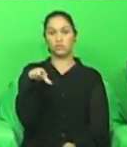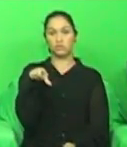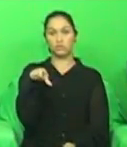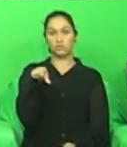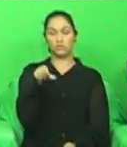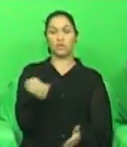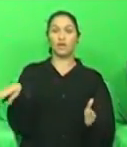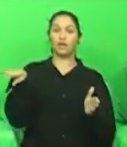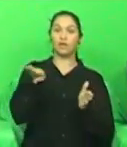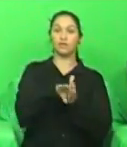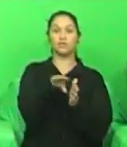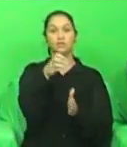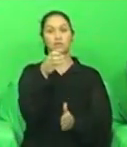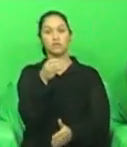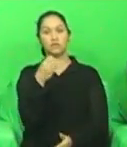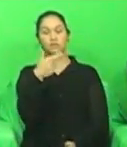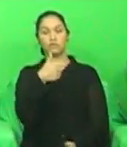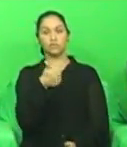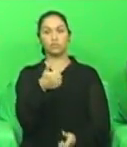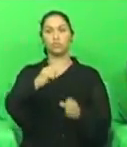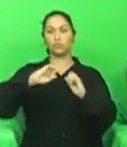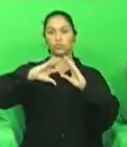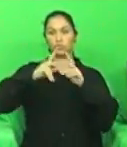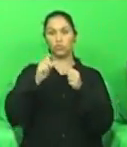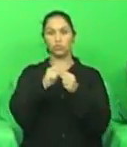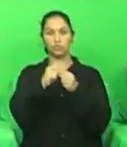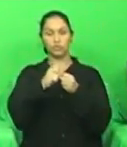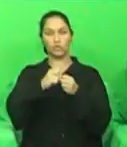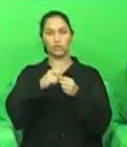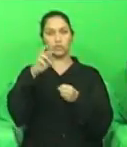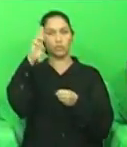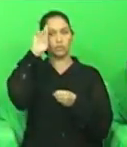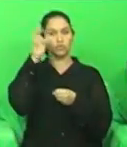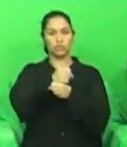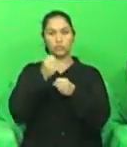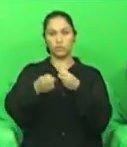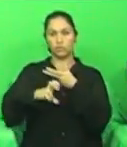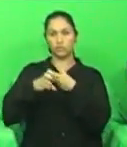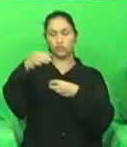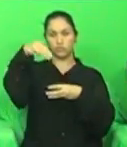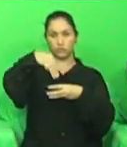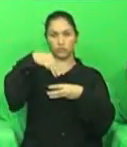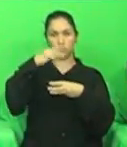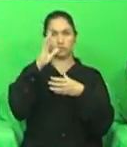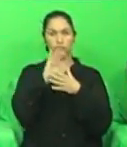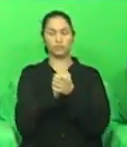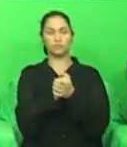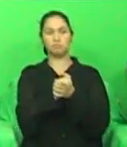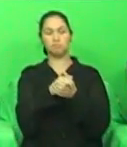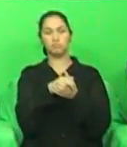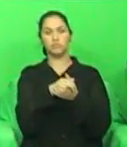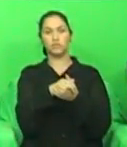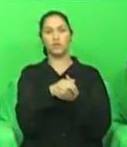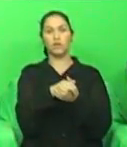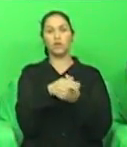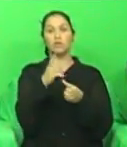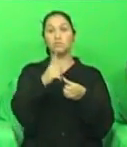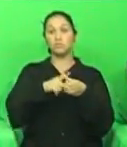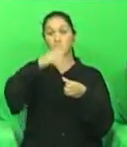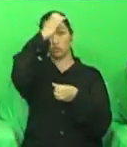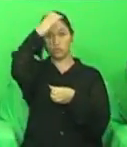0 21/18 todas de autoria do chefe do poder executivo municipal criciúma 2 de abril